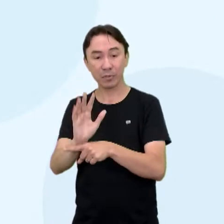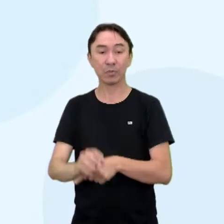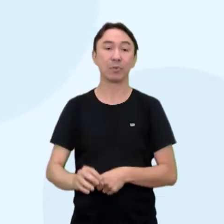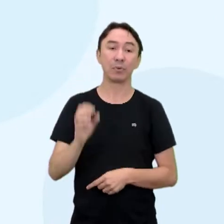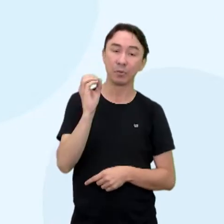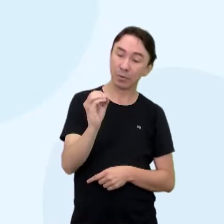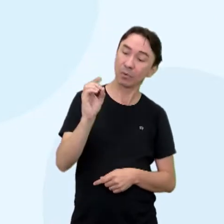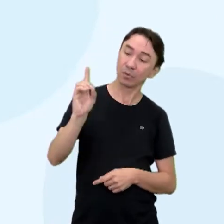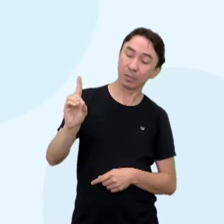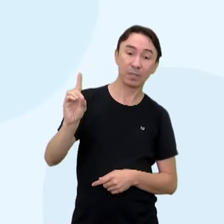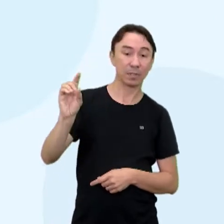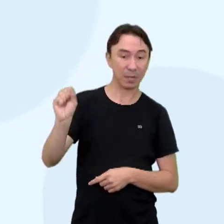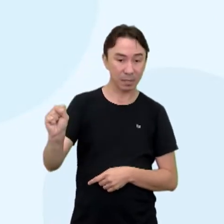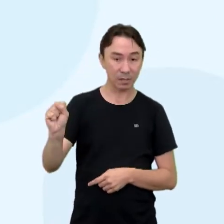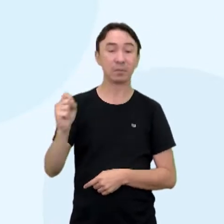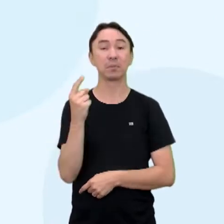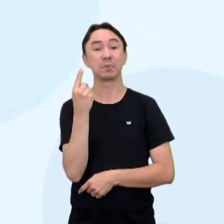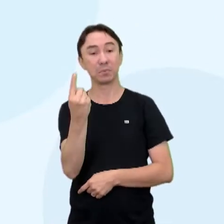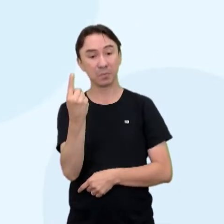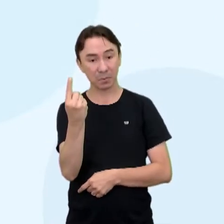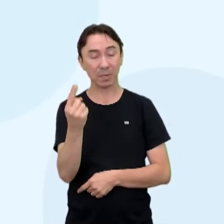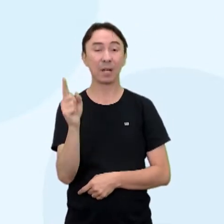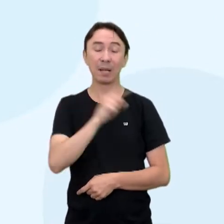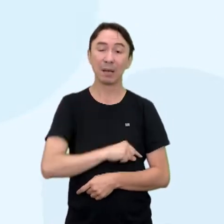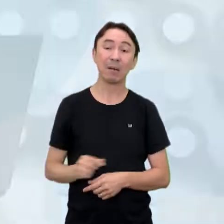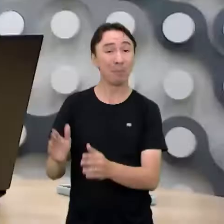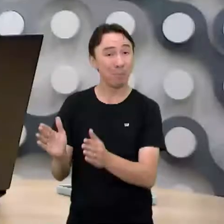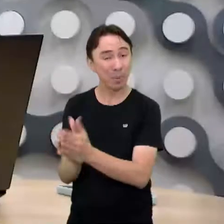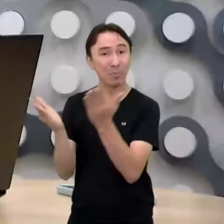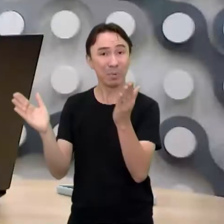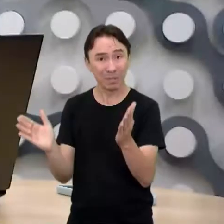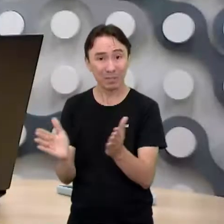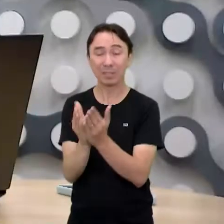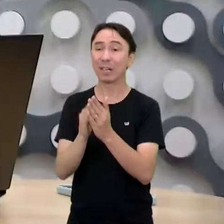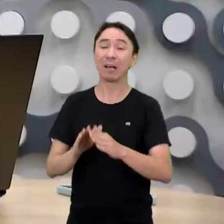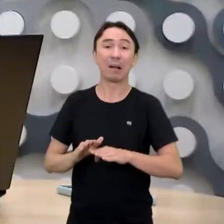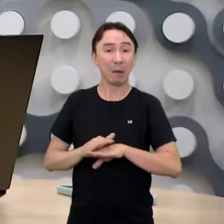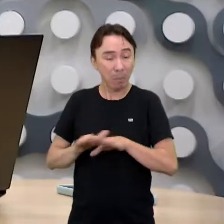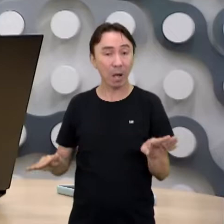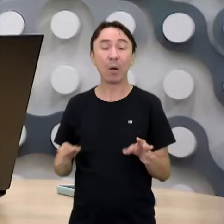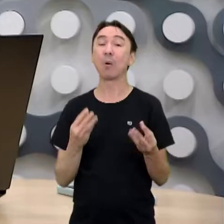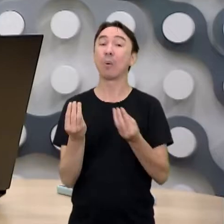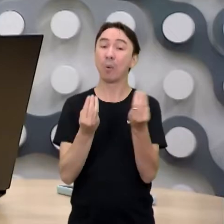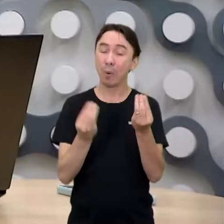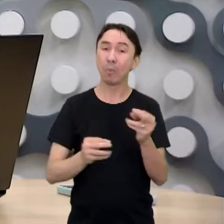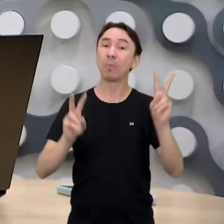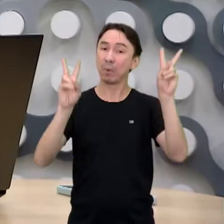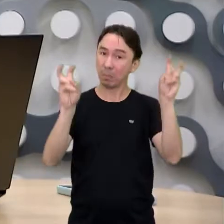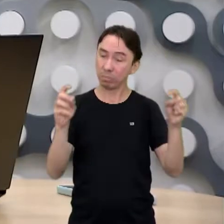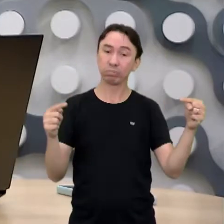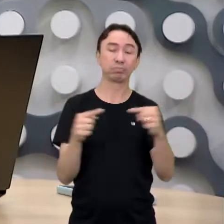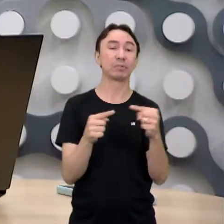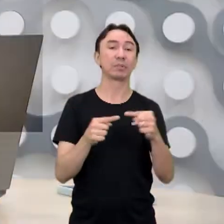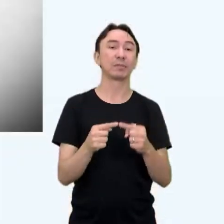da Pobreza, que tem muito a ver com o tema a ser abordado. Aí daqui a pouco nós